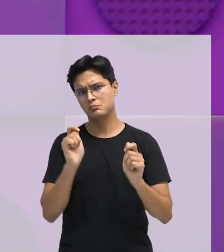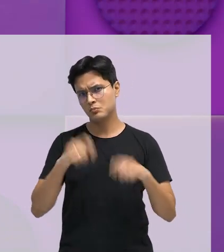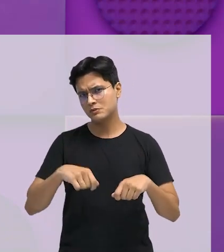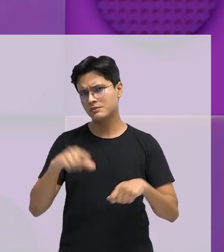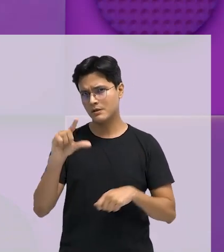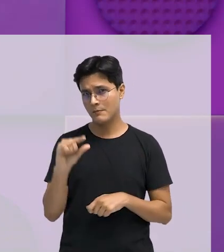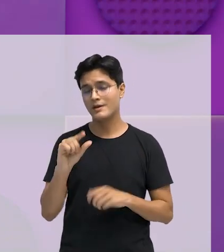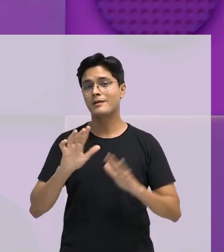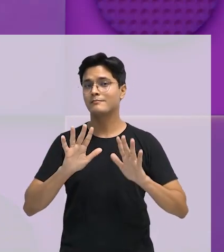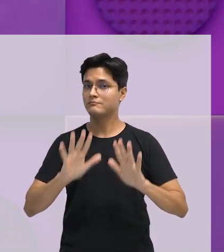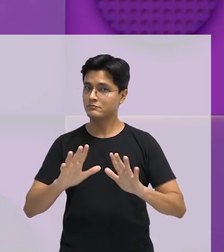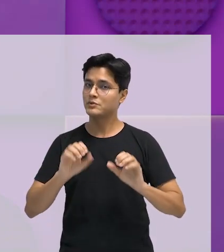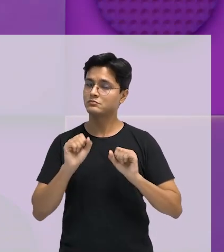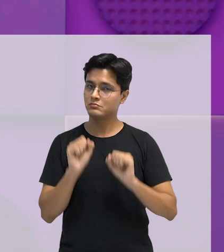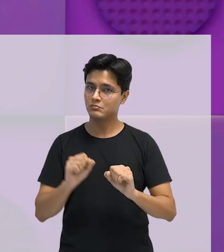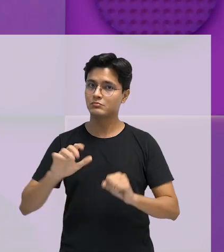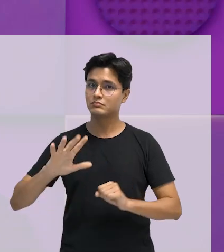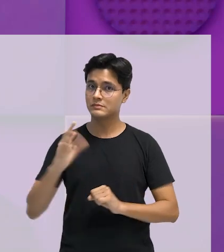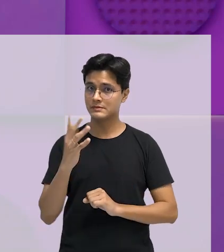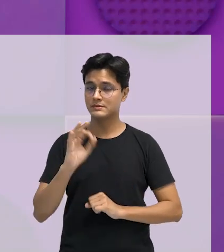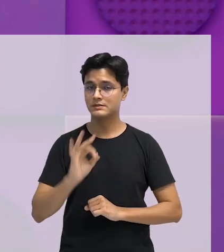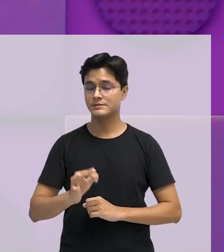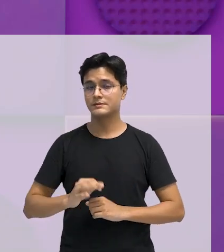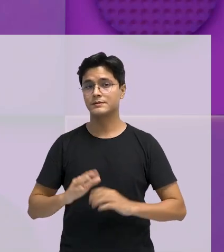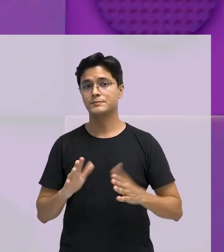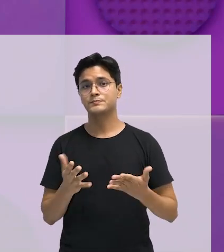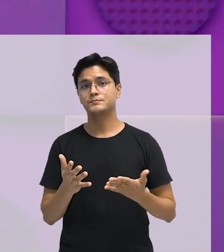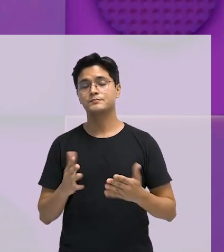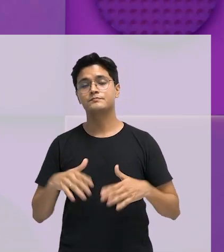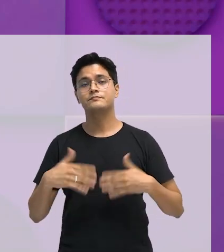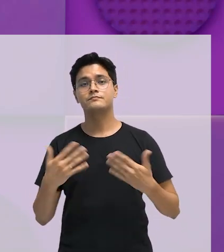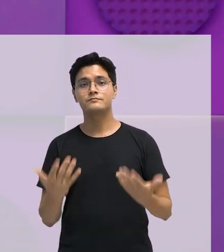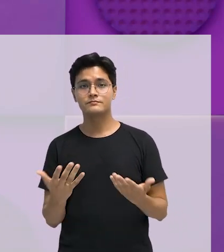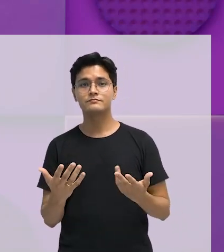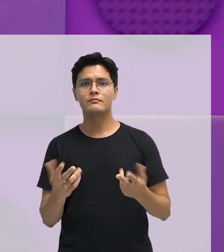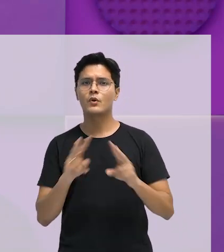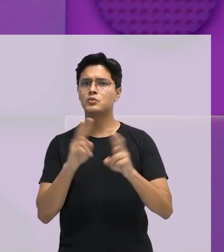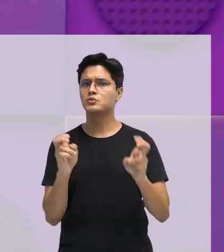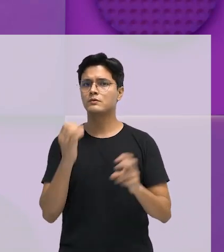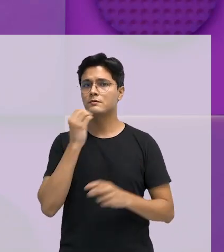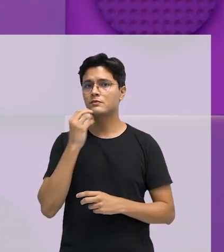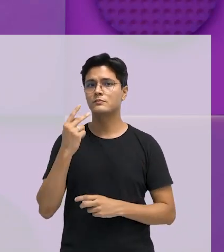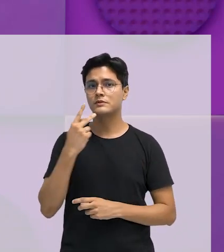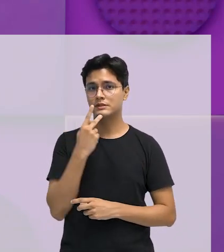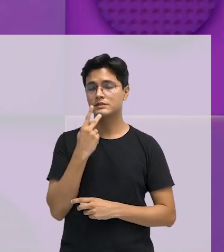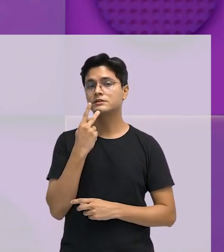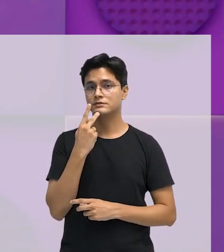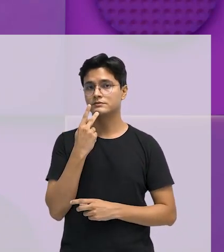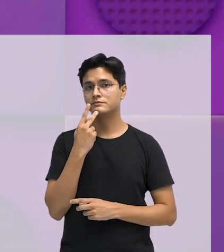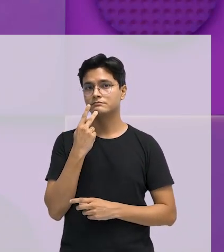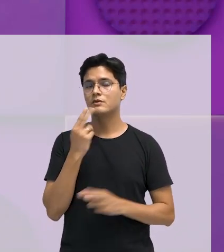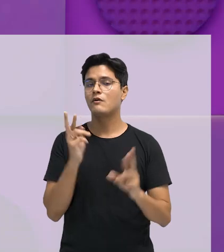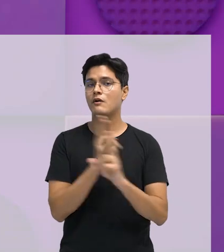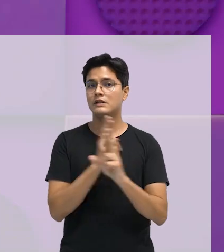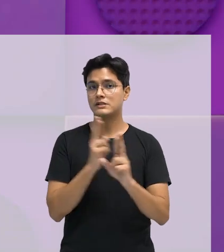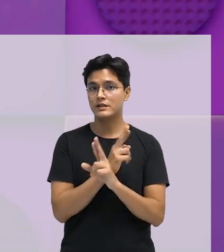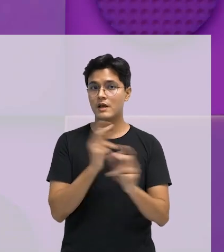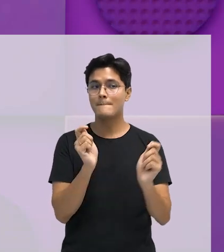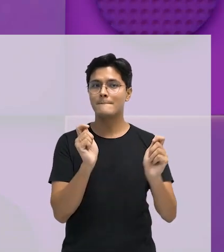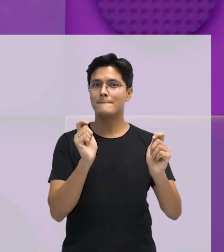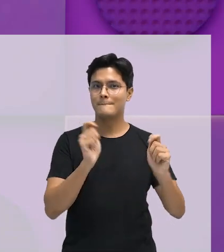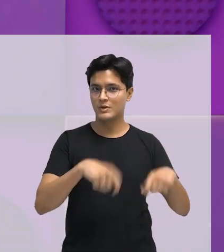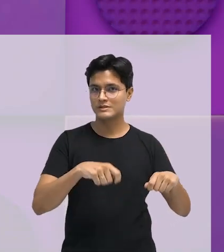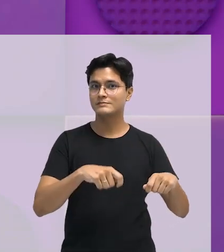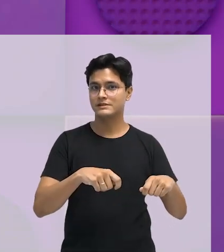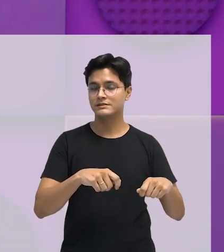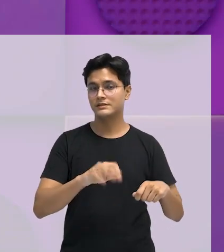é possível, ok? Então, quando a gente fala de probabilidade, nós falamos de possibilidades,